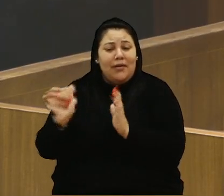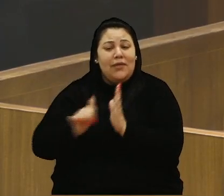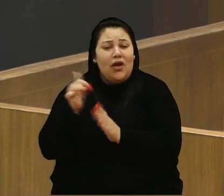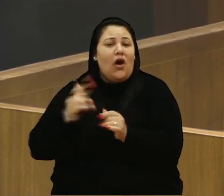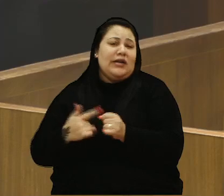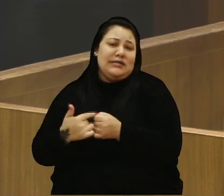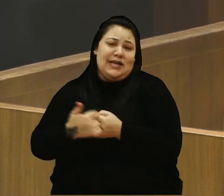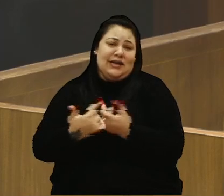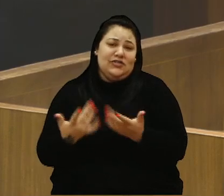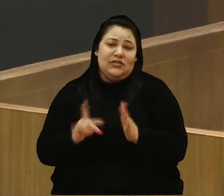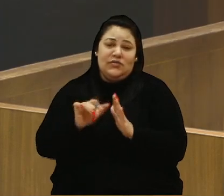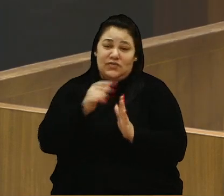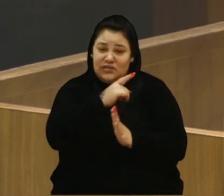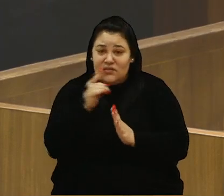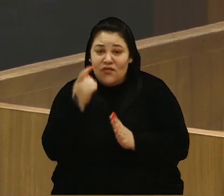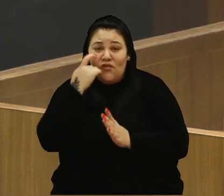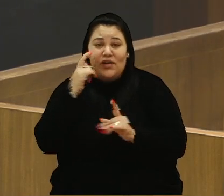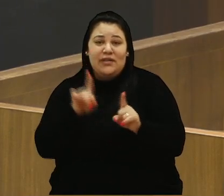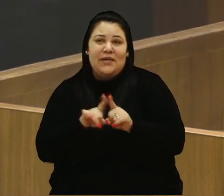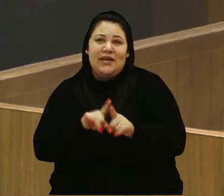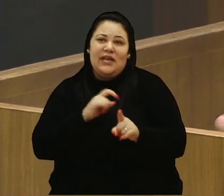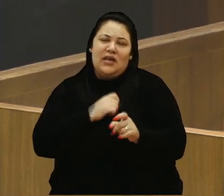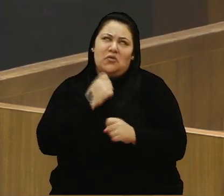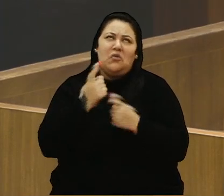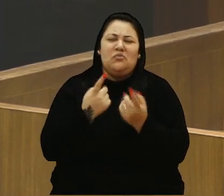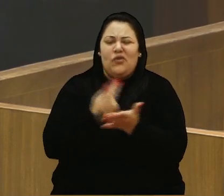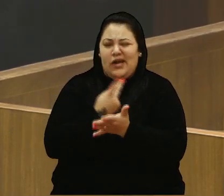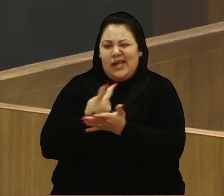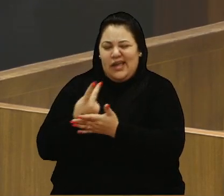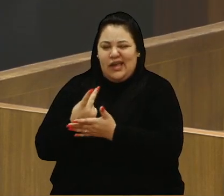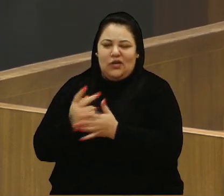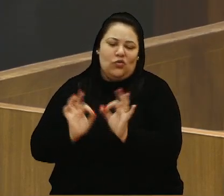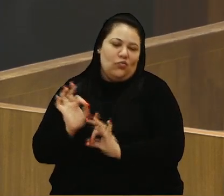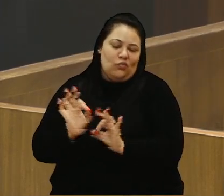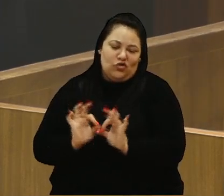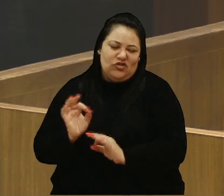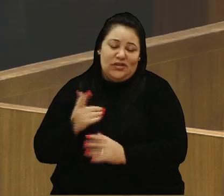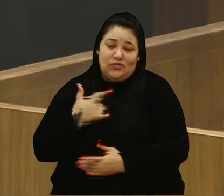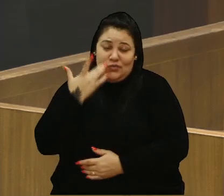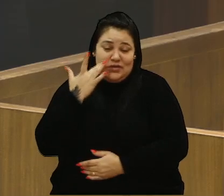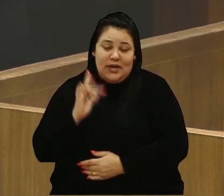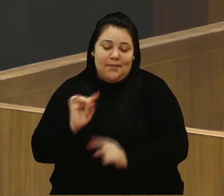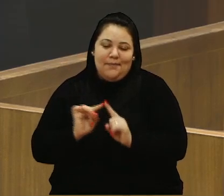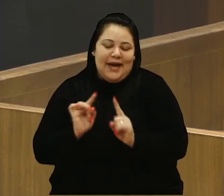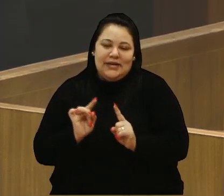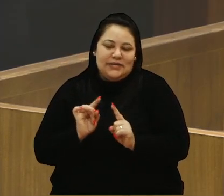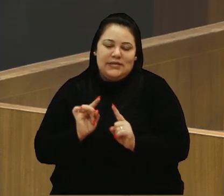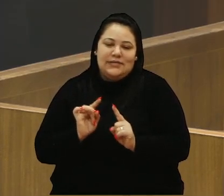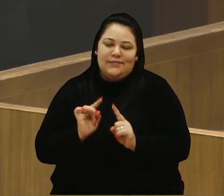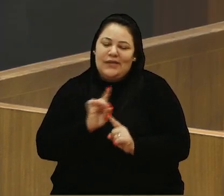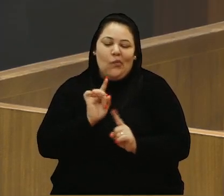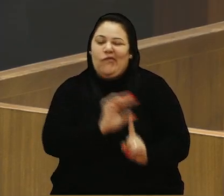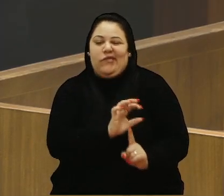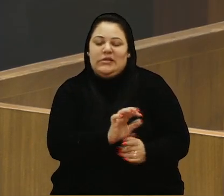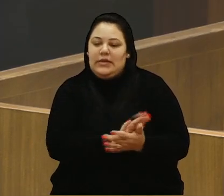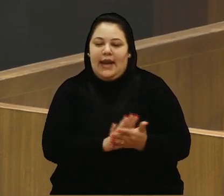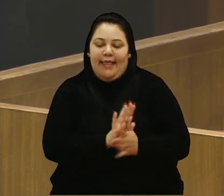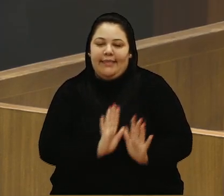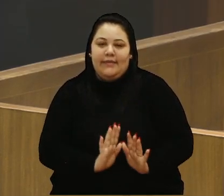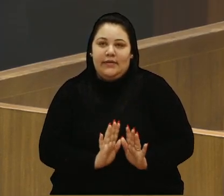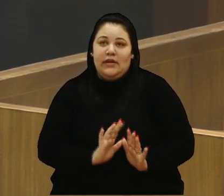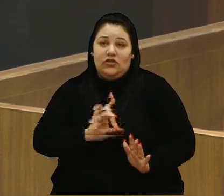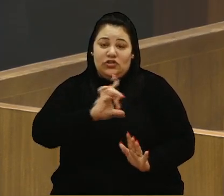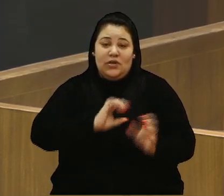Então, depois vocês vão ver mesmo. Talvez eu errei em algum número, alguma parte no projeto, mas a ordem dos fatores não altera o produto. O negócio é que a gente tem uma empresa